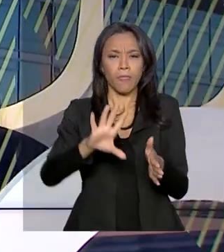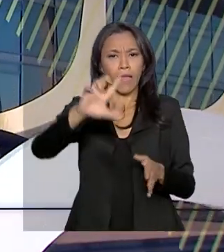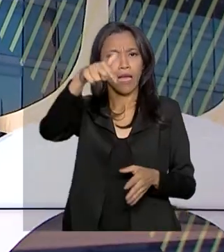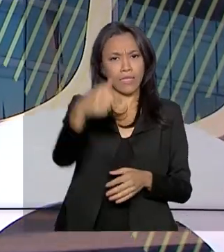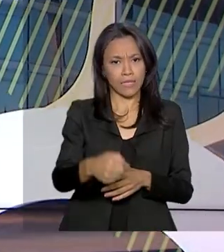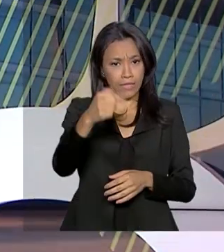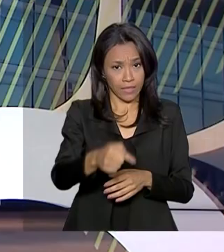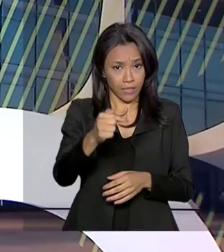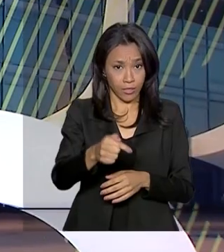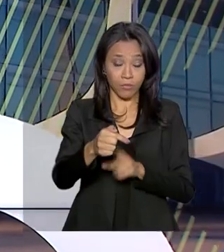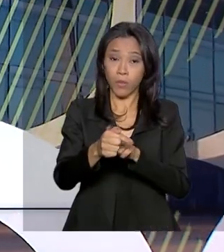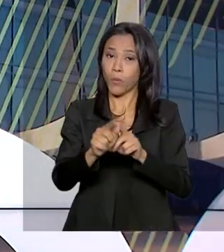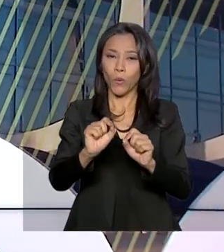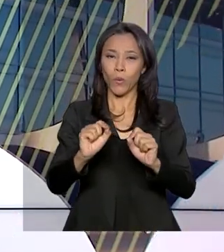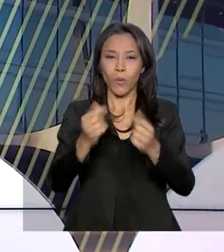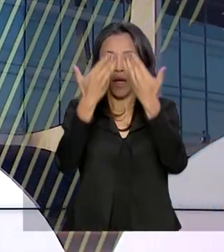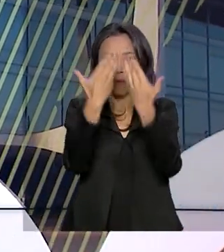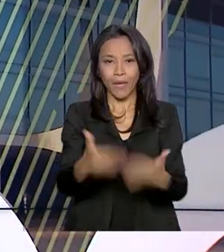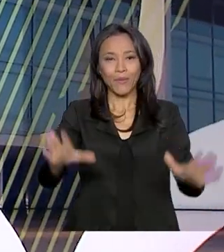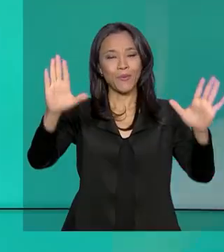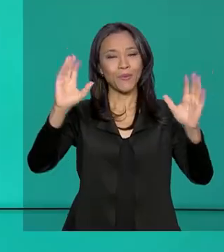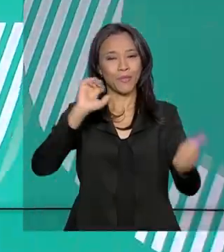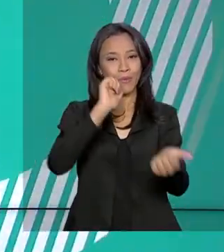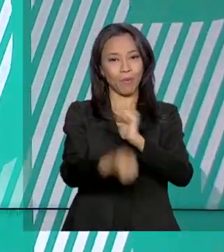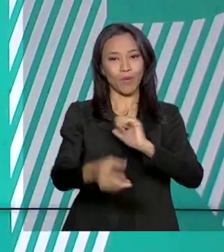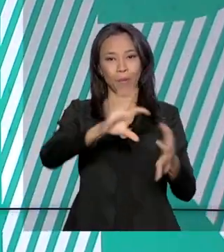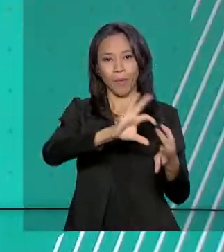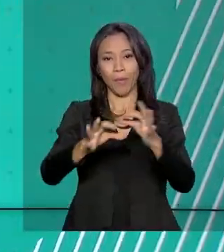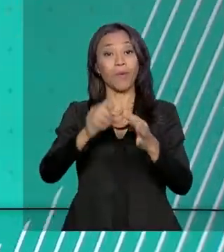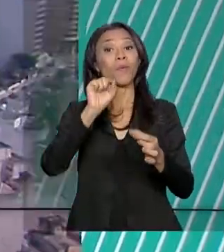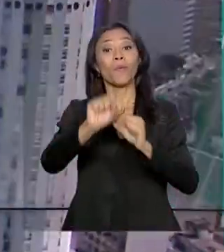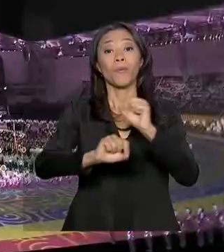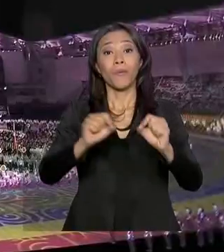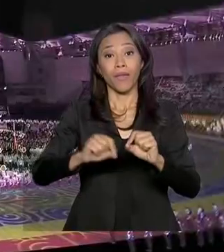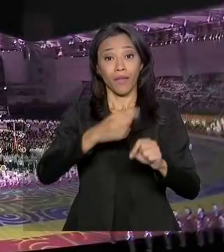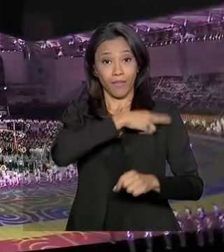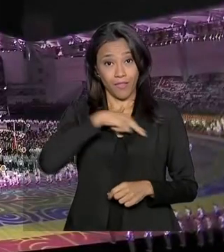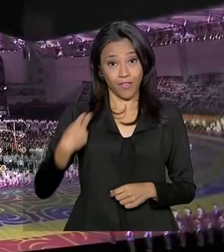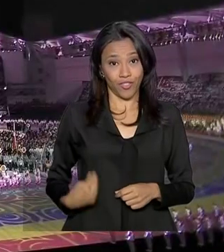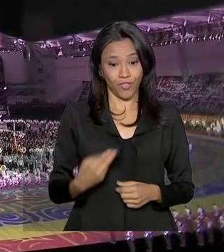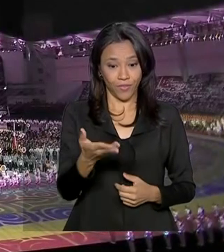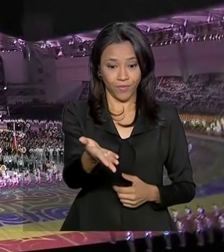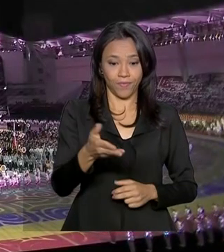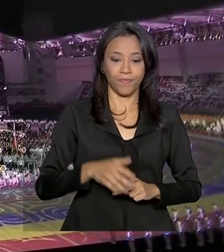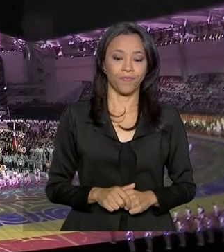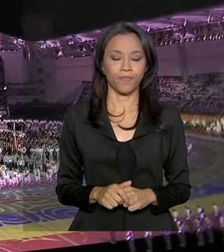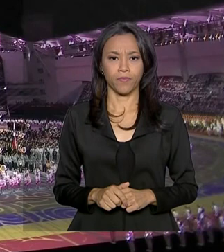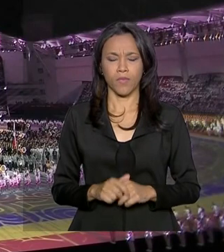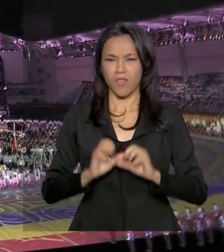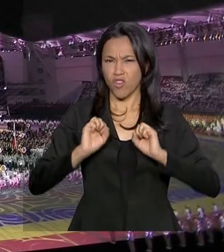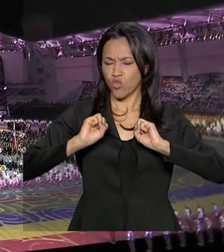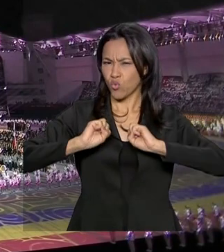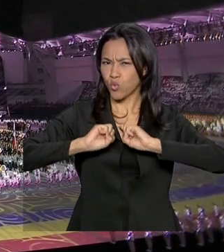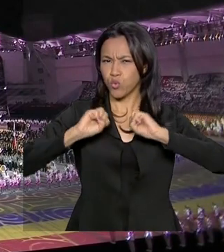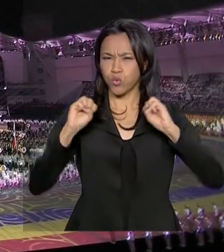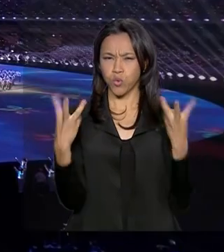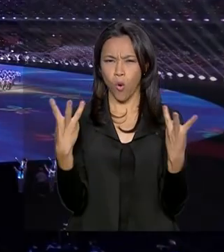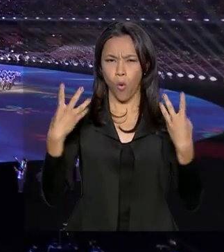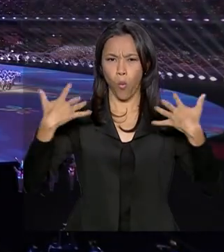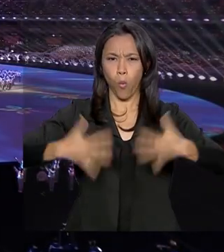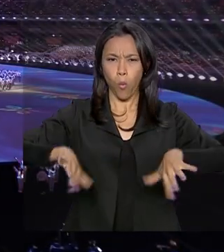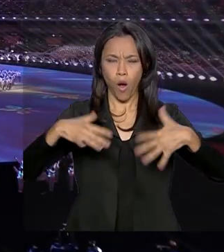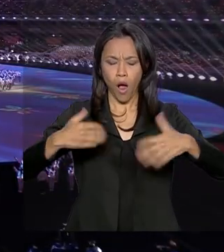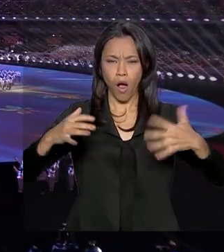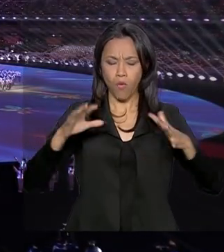Mundiais Militares teve abertura oficial agora de manhã na China. Um mega show de imagens